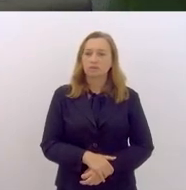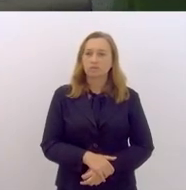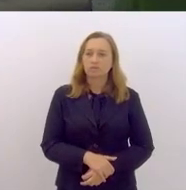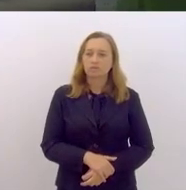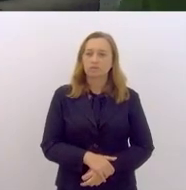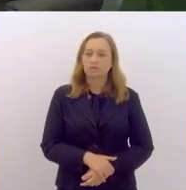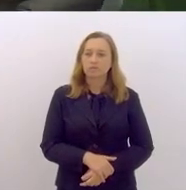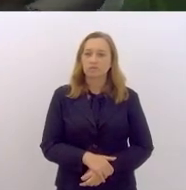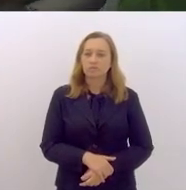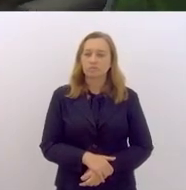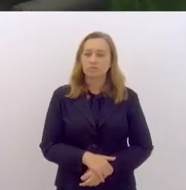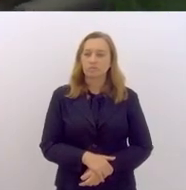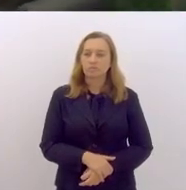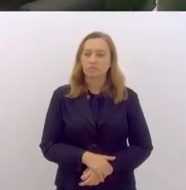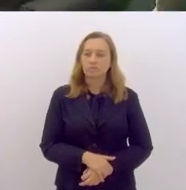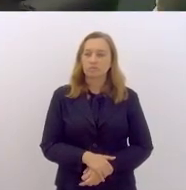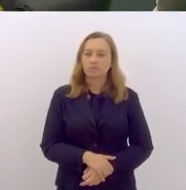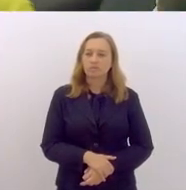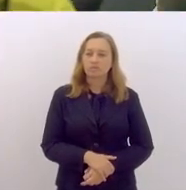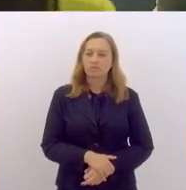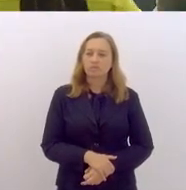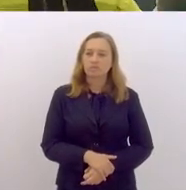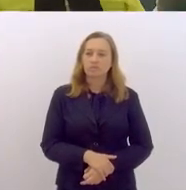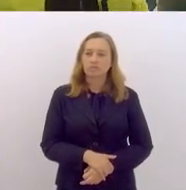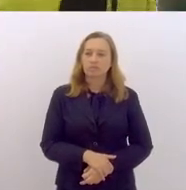Deputada Mônica.